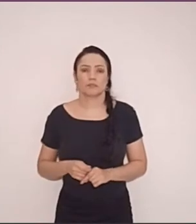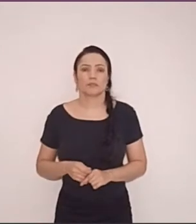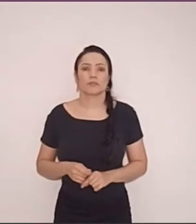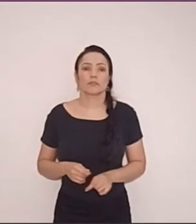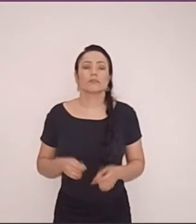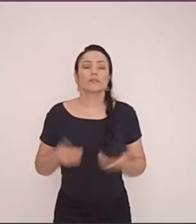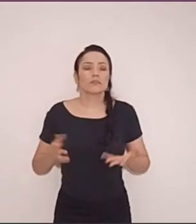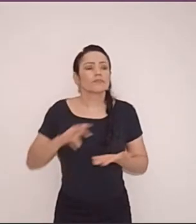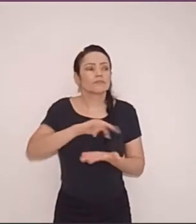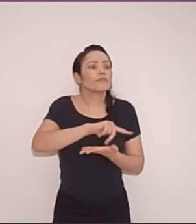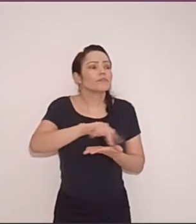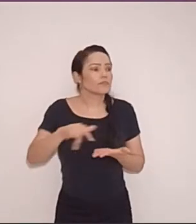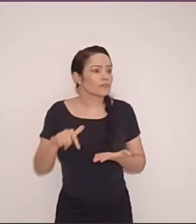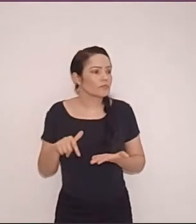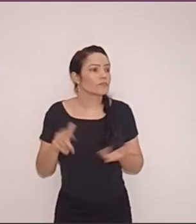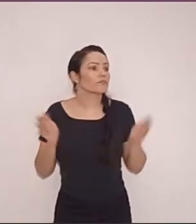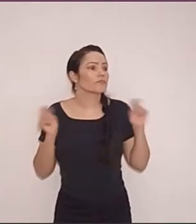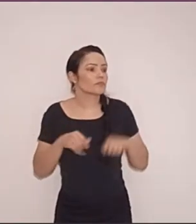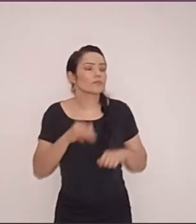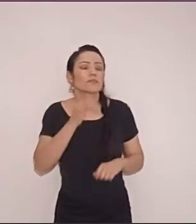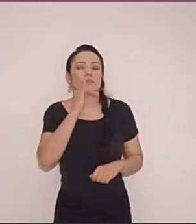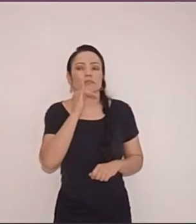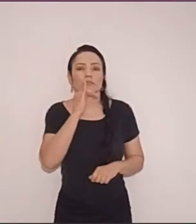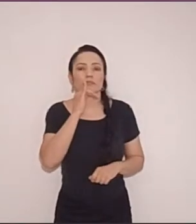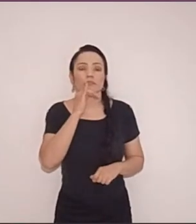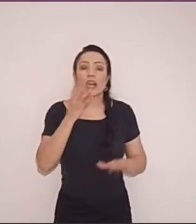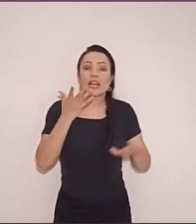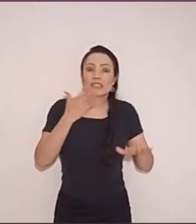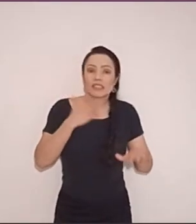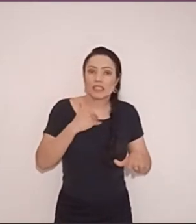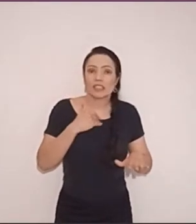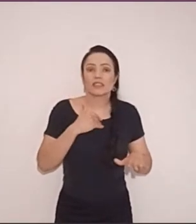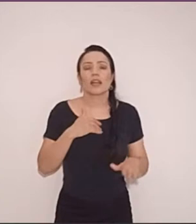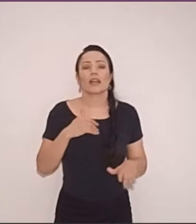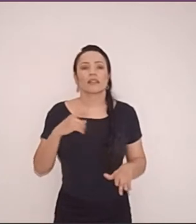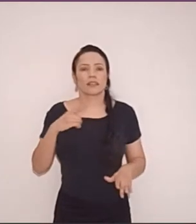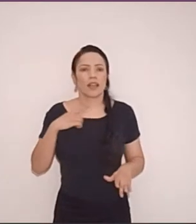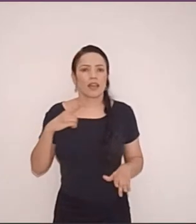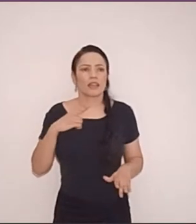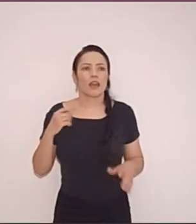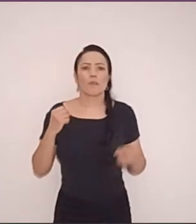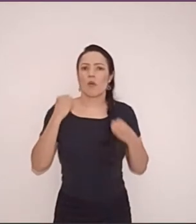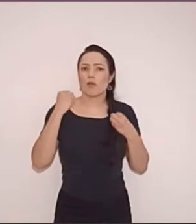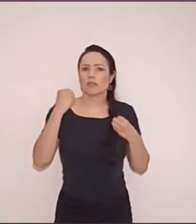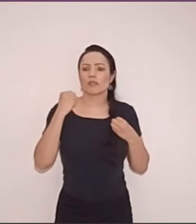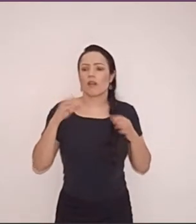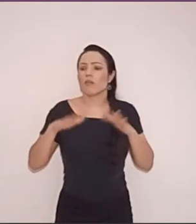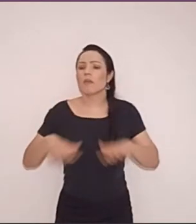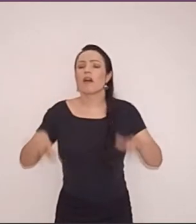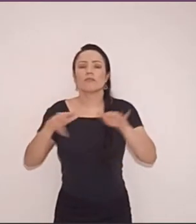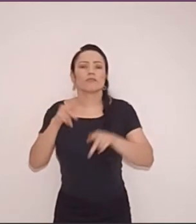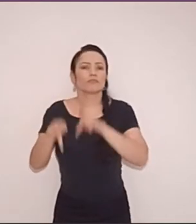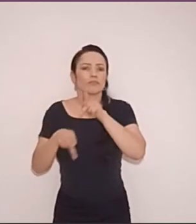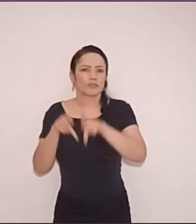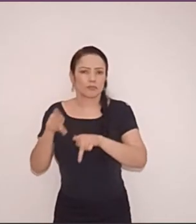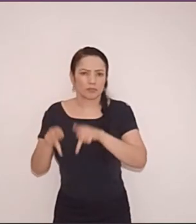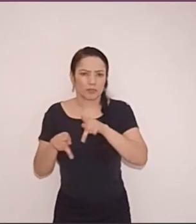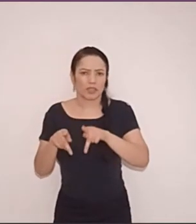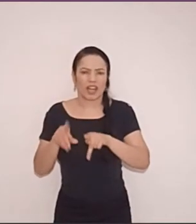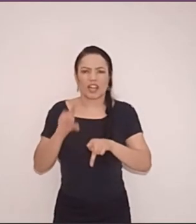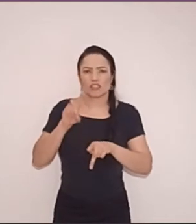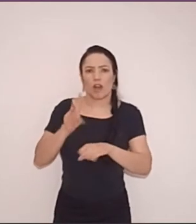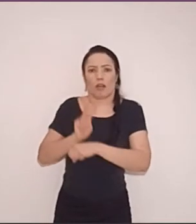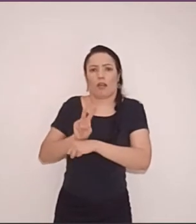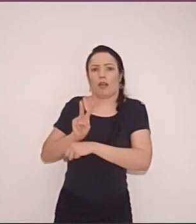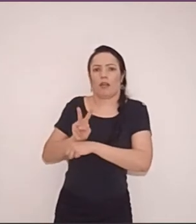mais 7 coisas né Por exemplo as crianças têm que o poder fazer parte passo assunto podem pegar